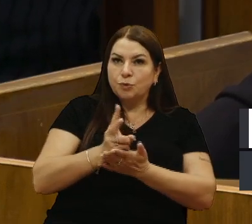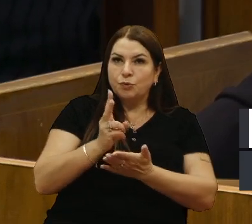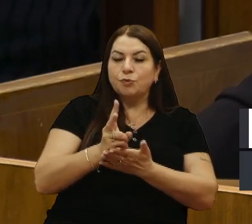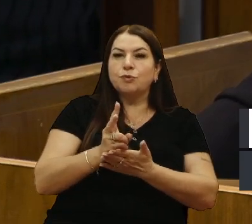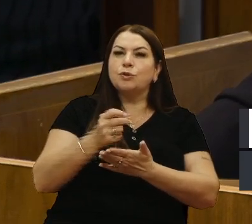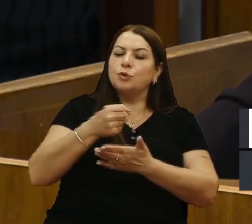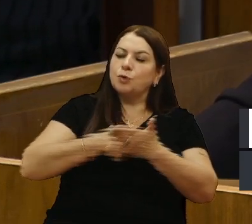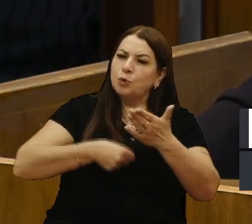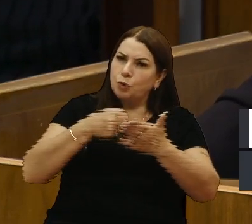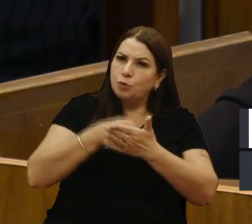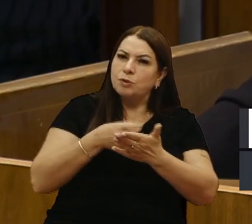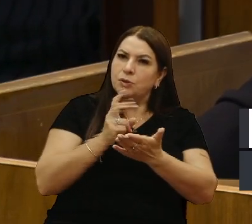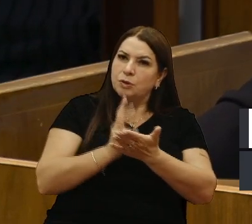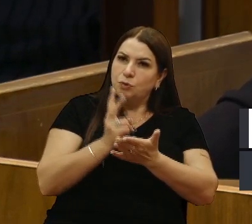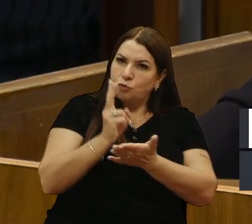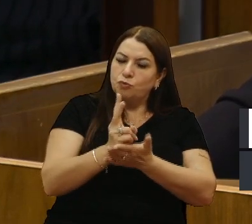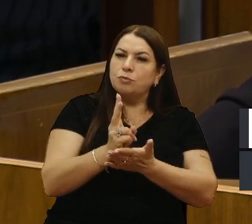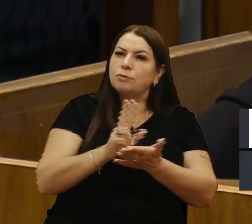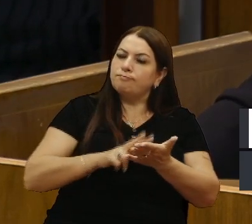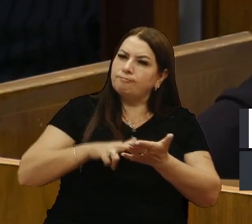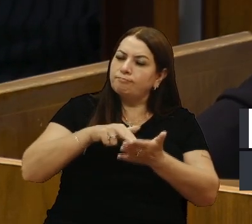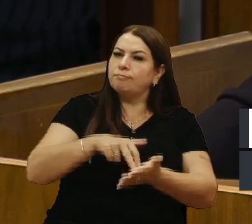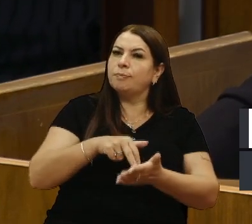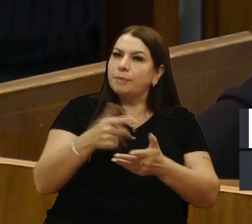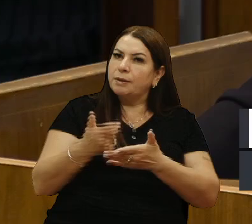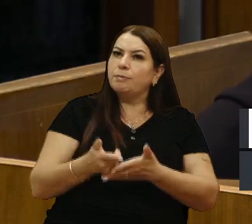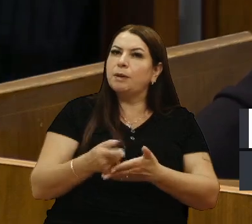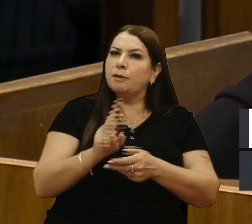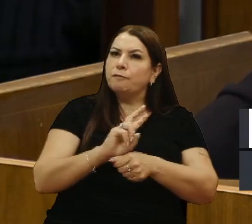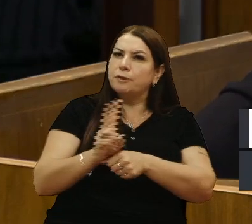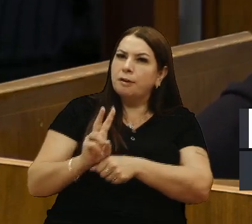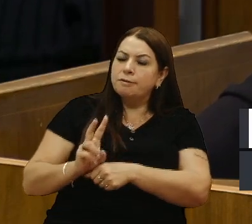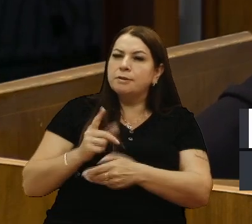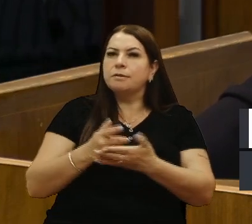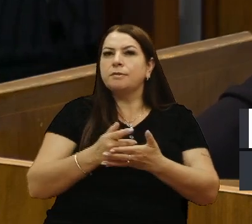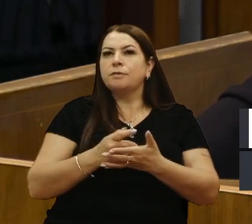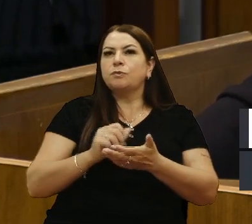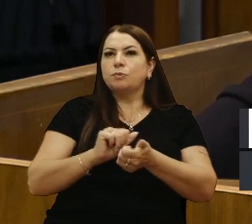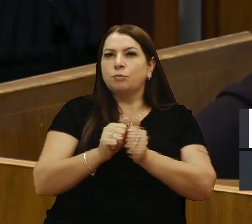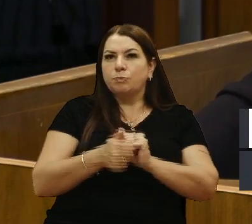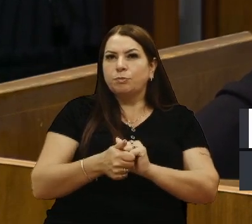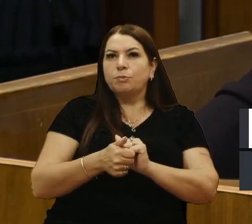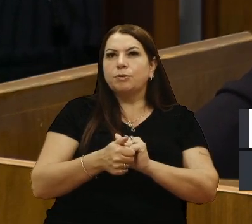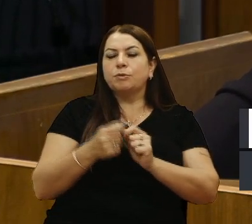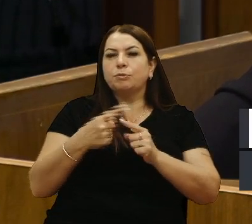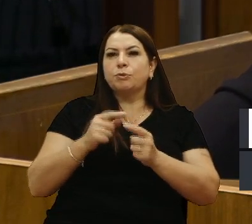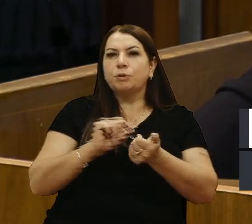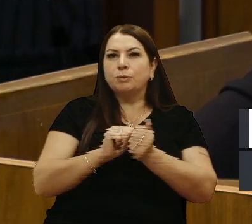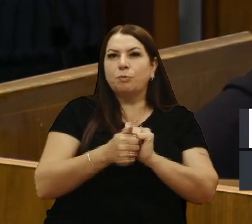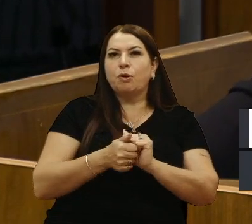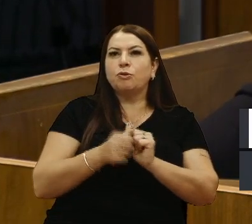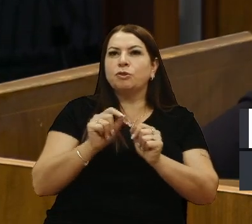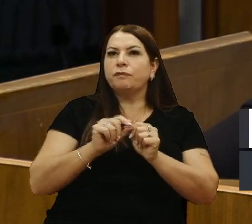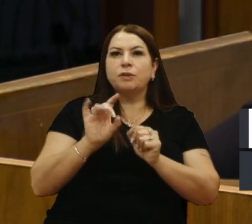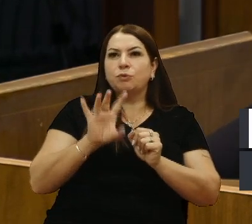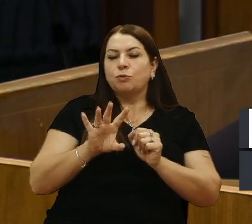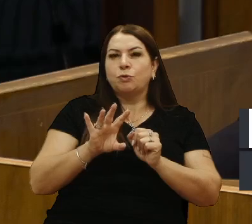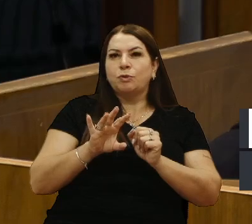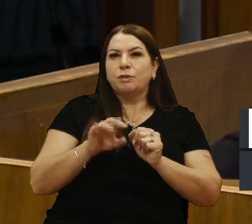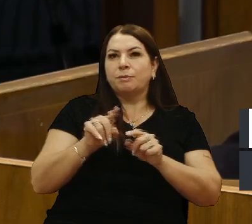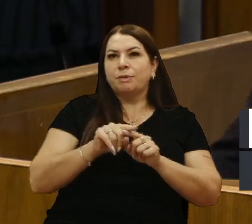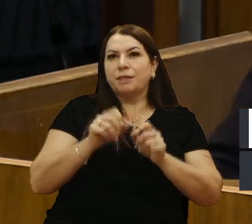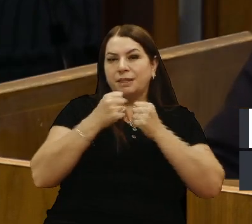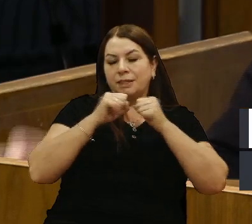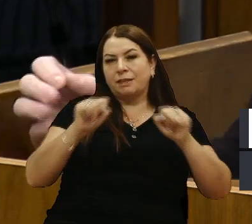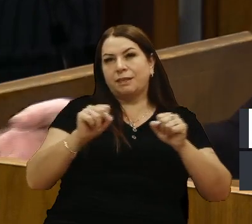que lutem e continuem lutando, fiscalizando o esporte, né? Porque o esporte ele é realizado não somente pela Secretaria